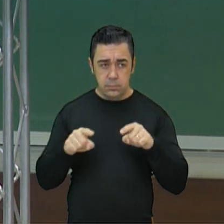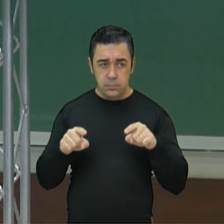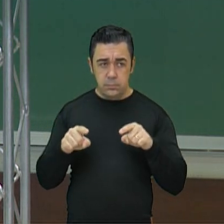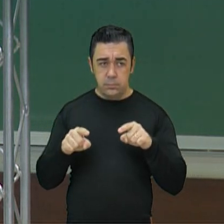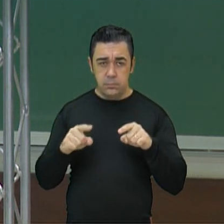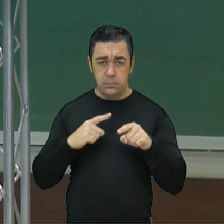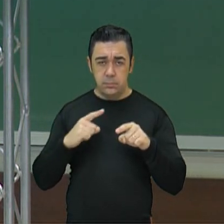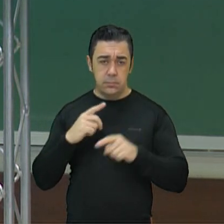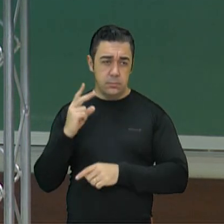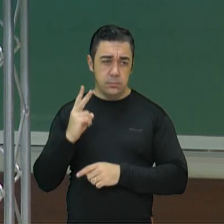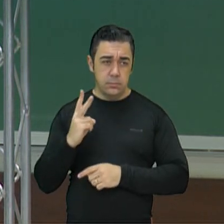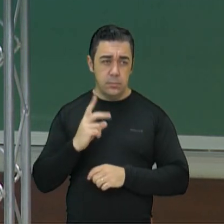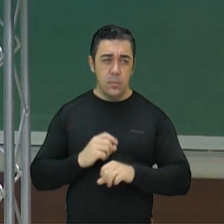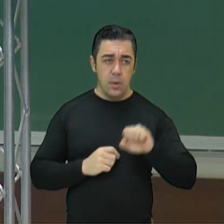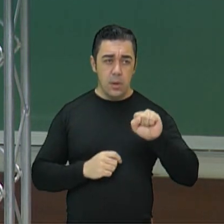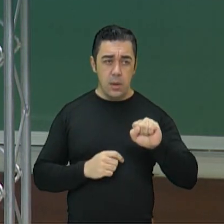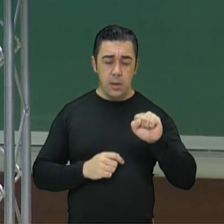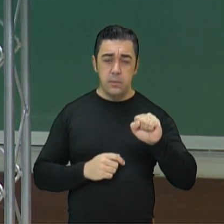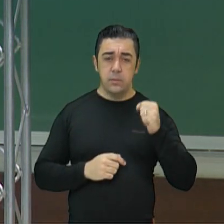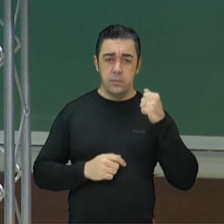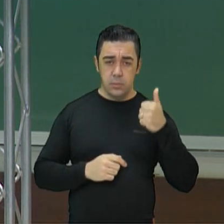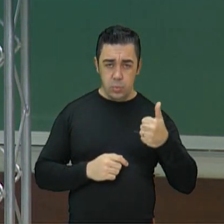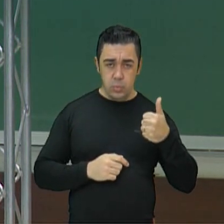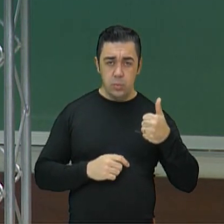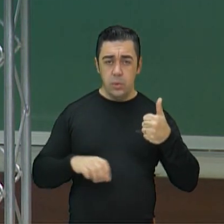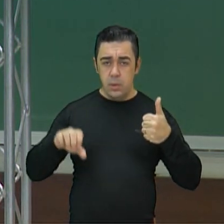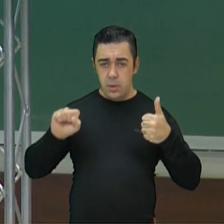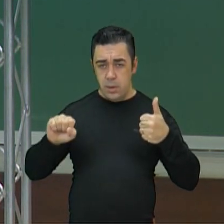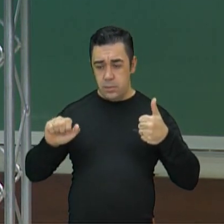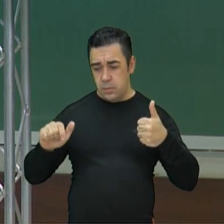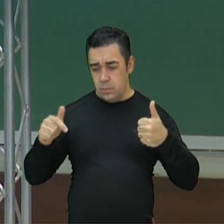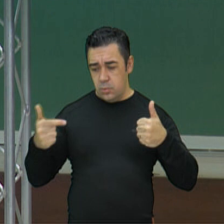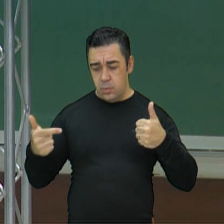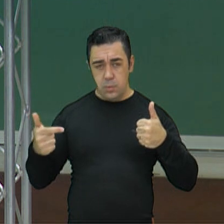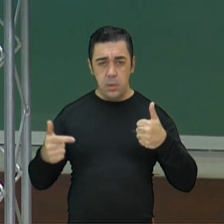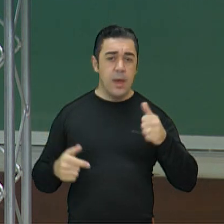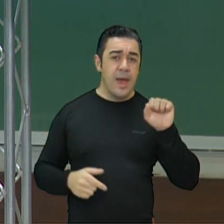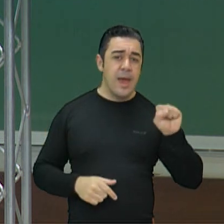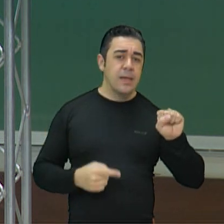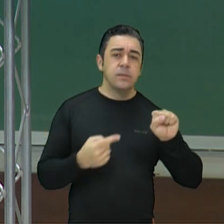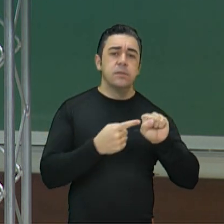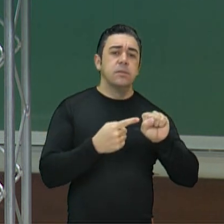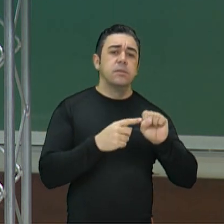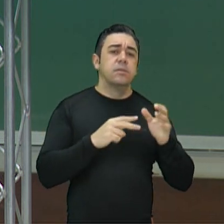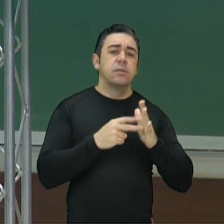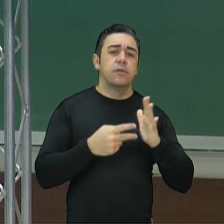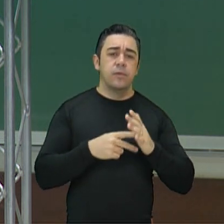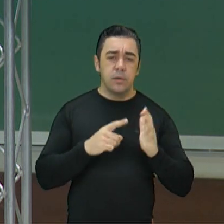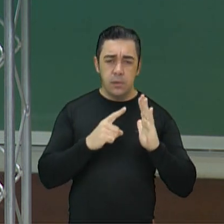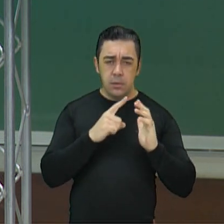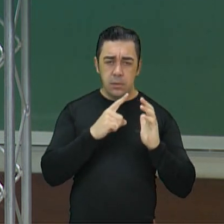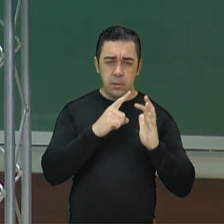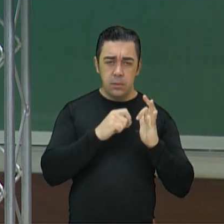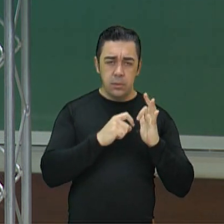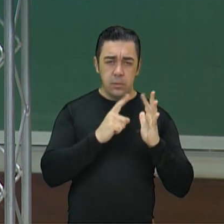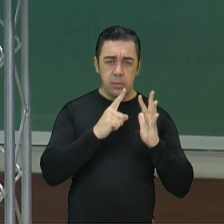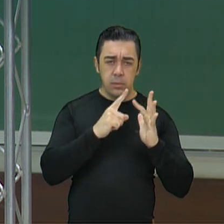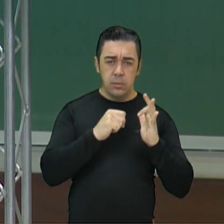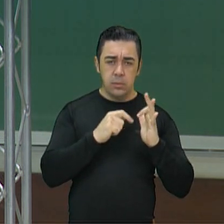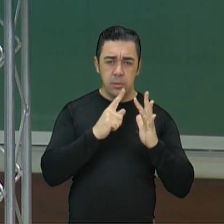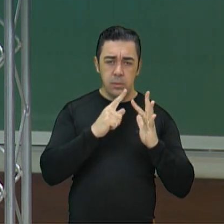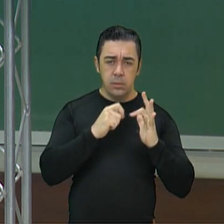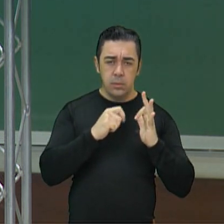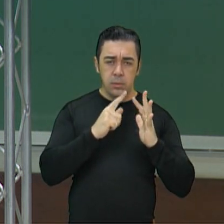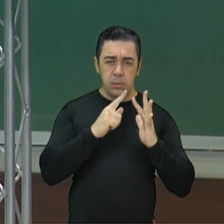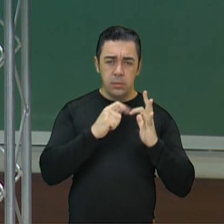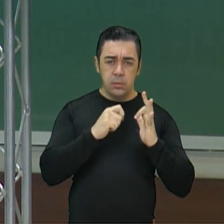interruptores aqui, ó, S1 e S2. O símbolo do interruptor é S. Aqui a malha aqui